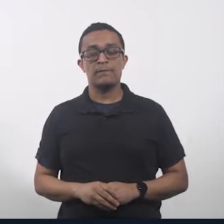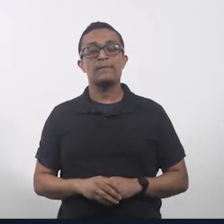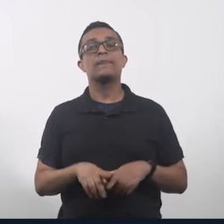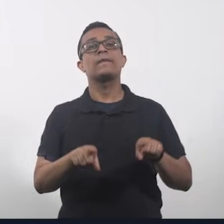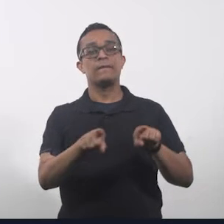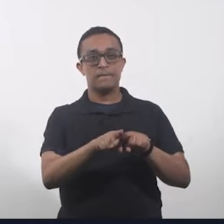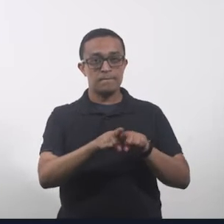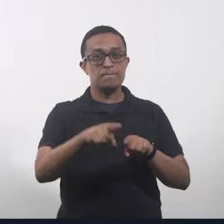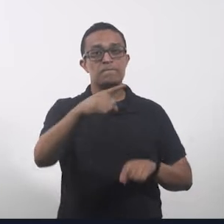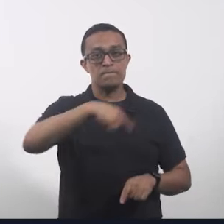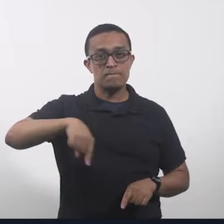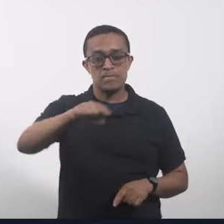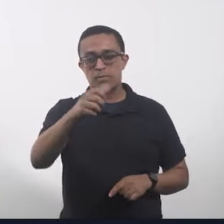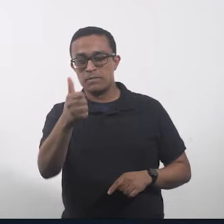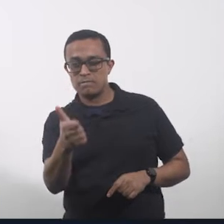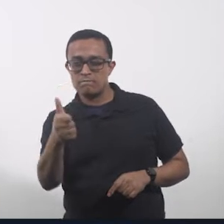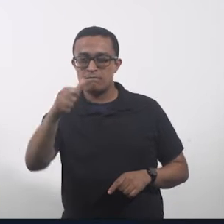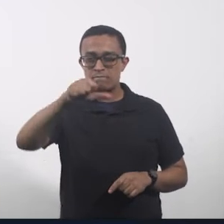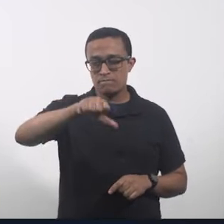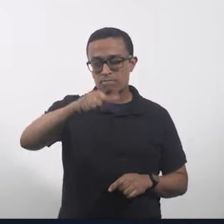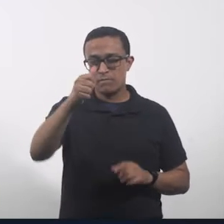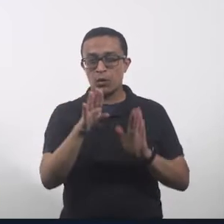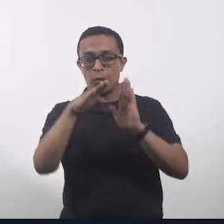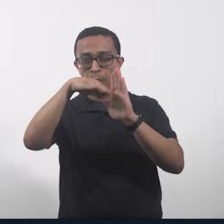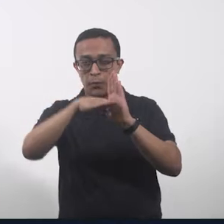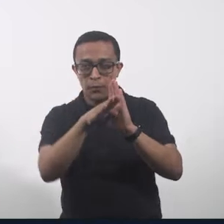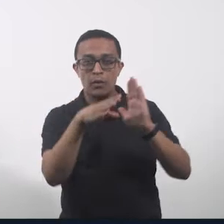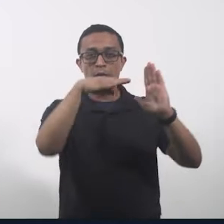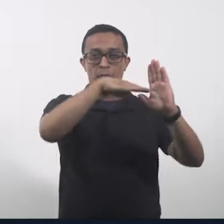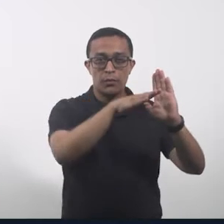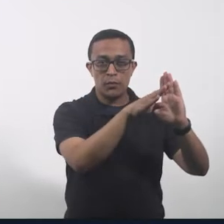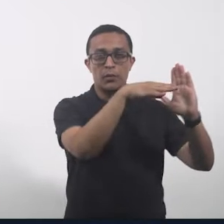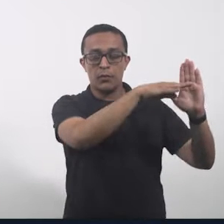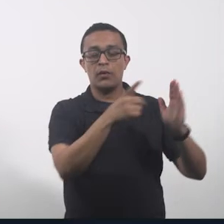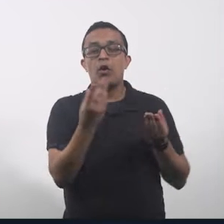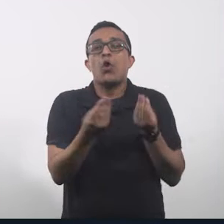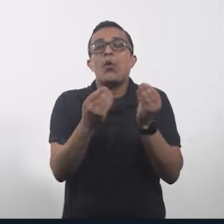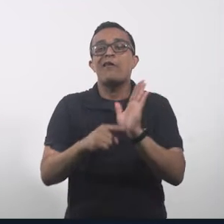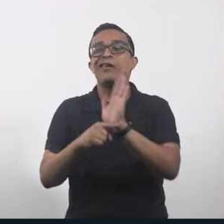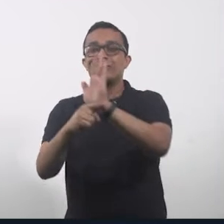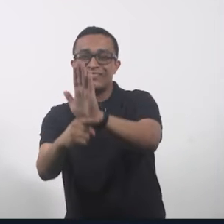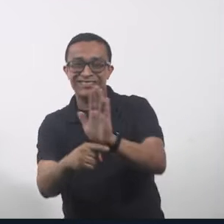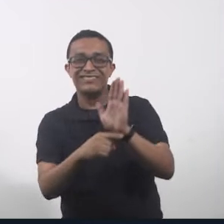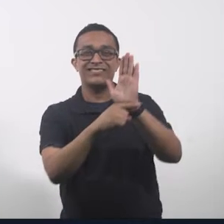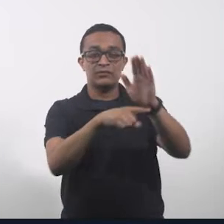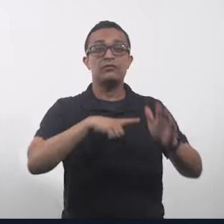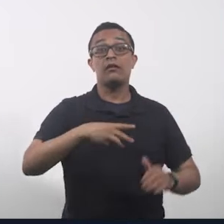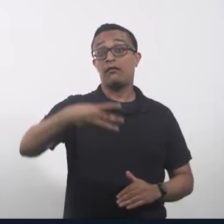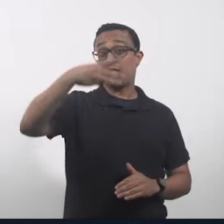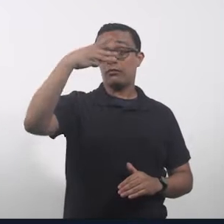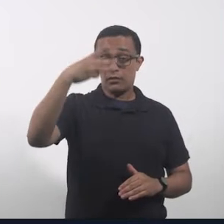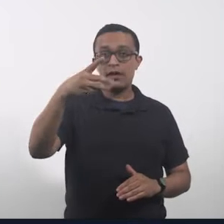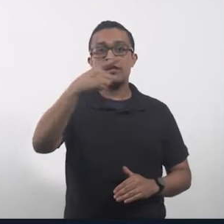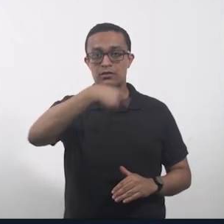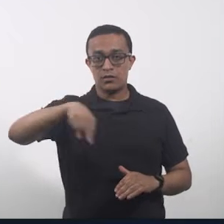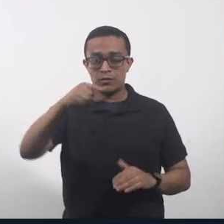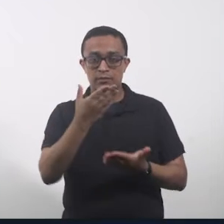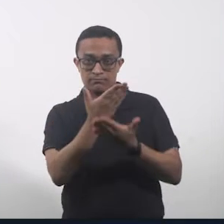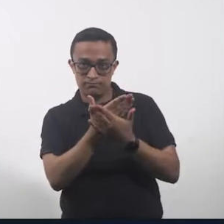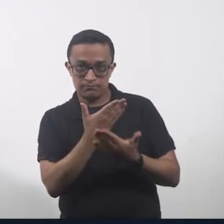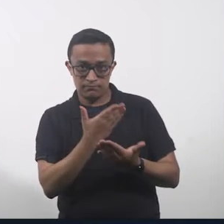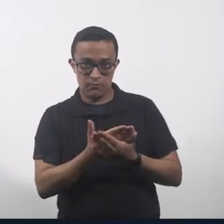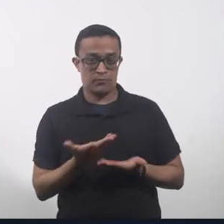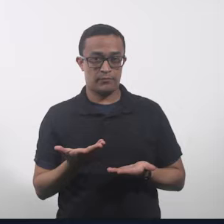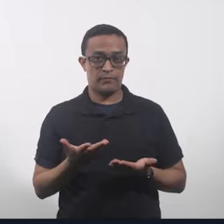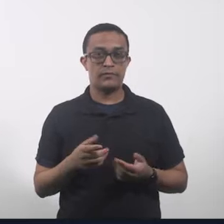Também avaliamos um conjunto de indicadores da assistência. Então, esses são 3 indicadores que nós consideramos: